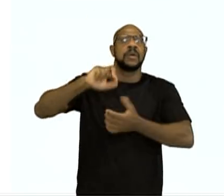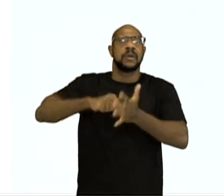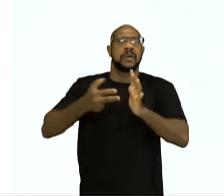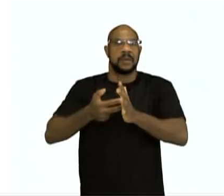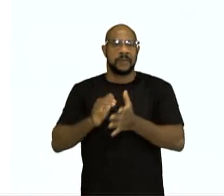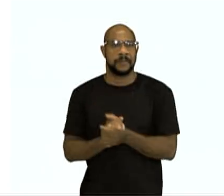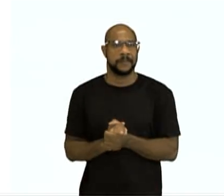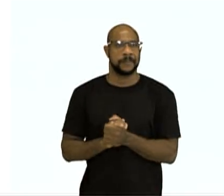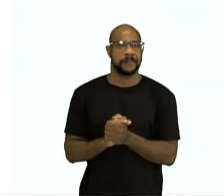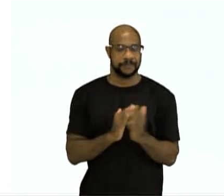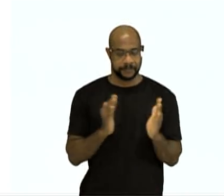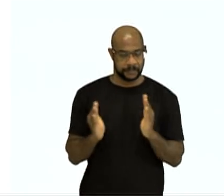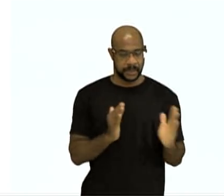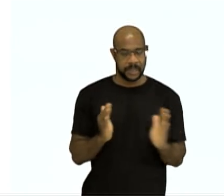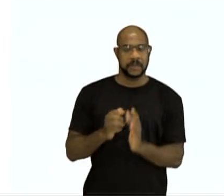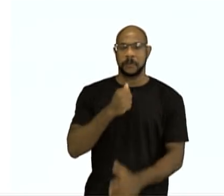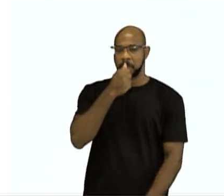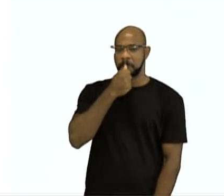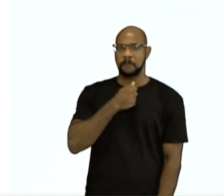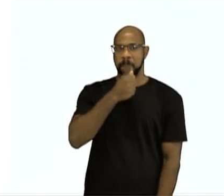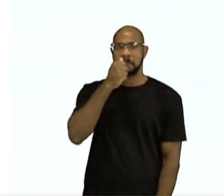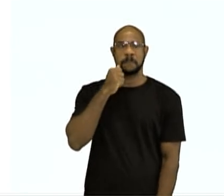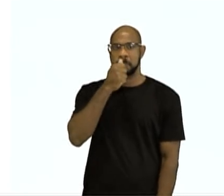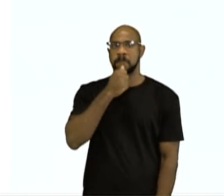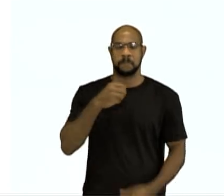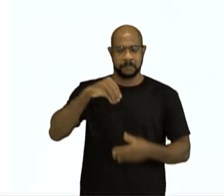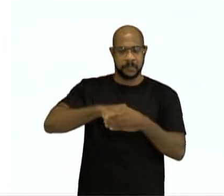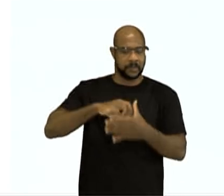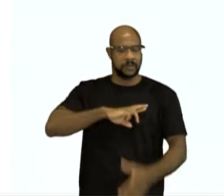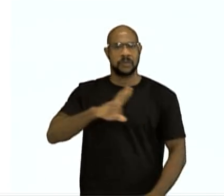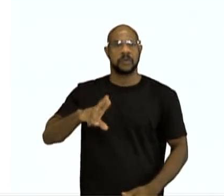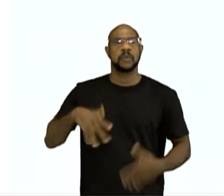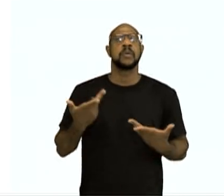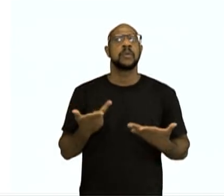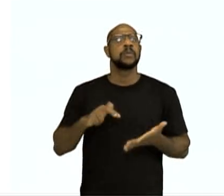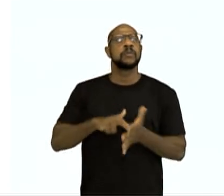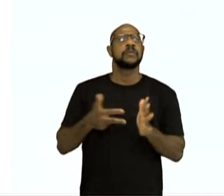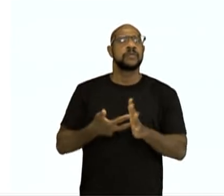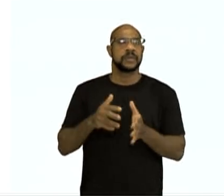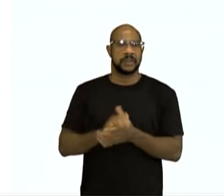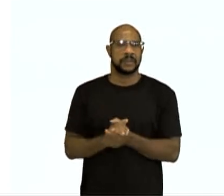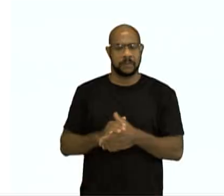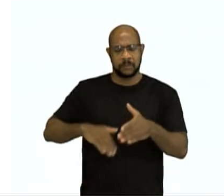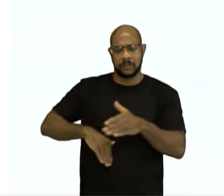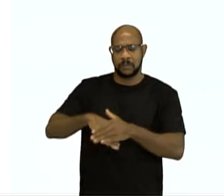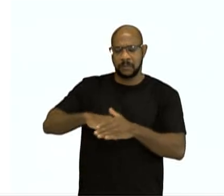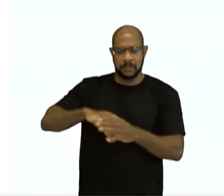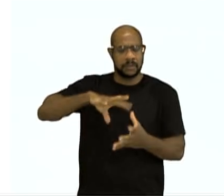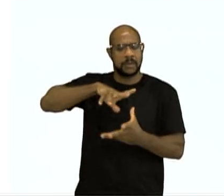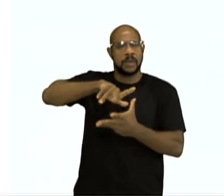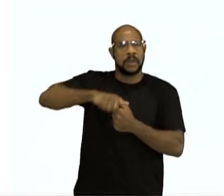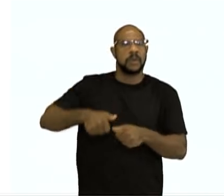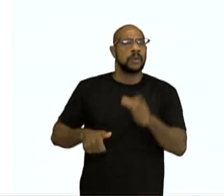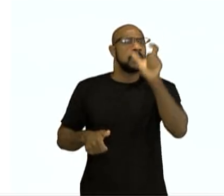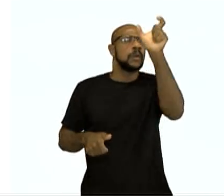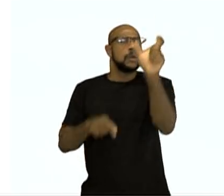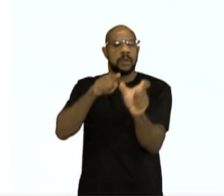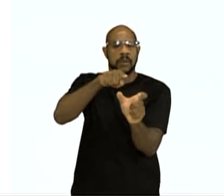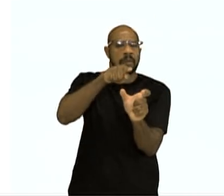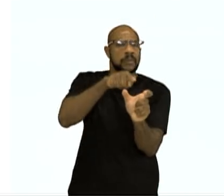chamo esse período de jejuar de uma religião? A Copa do Mundo, qual a palavrinha aqui é Copa do